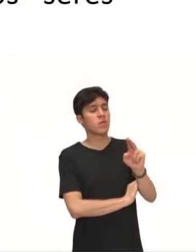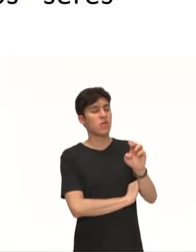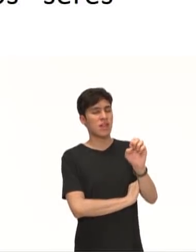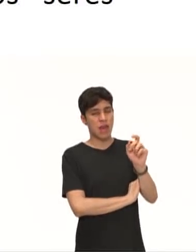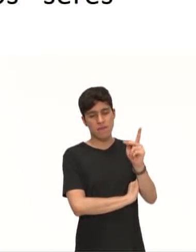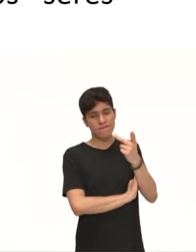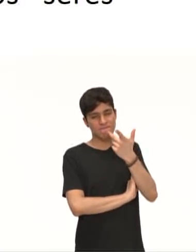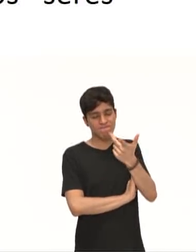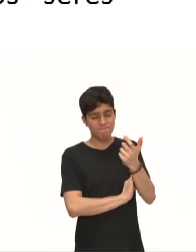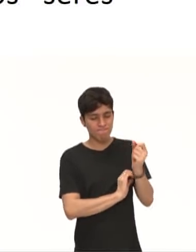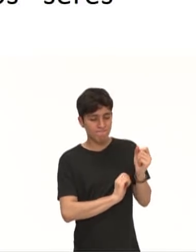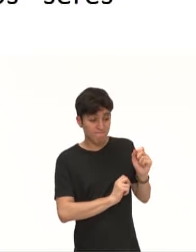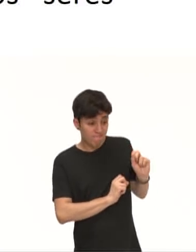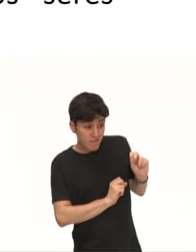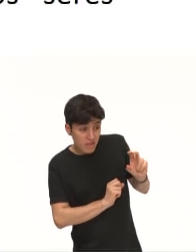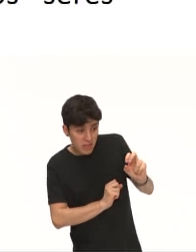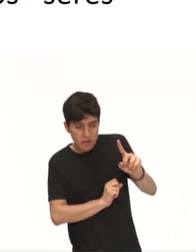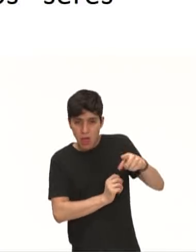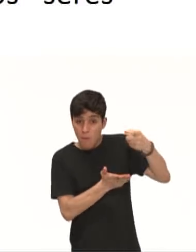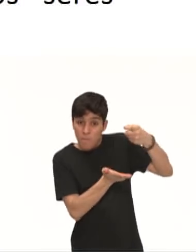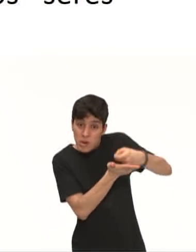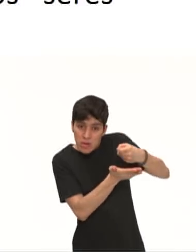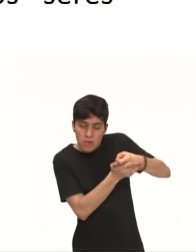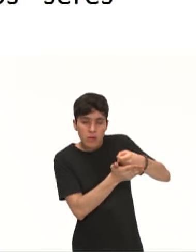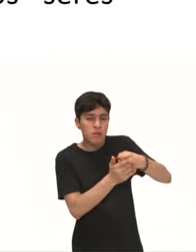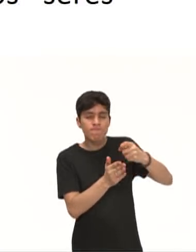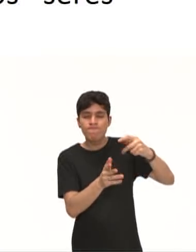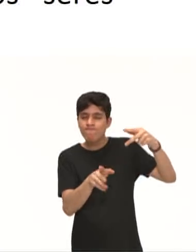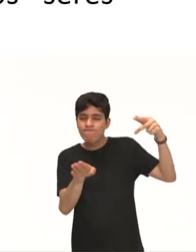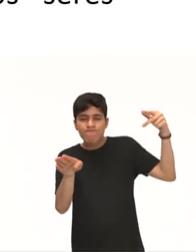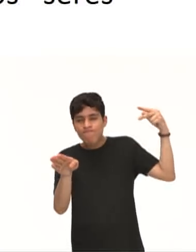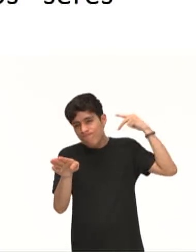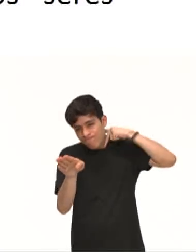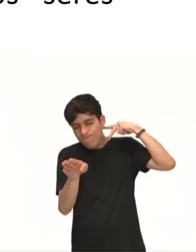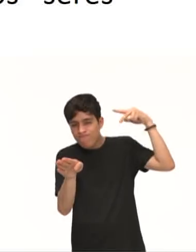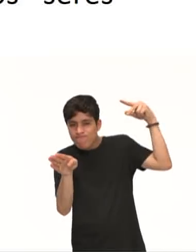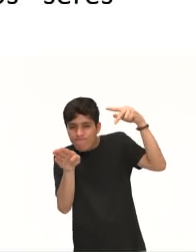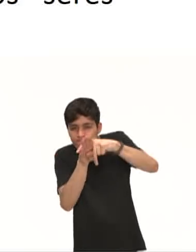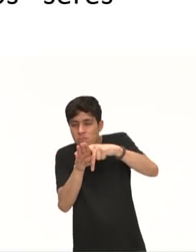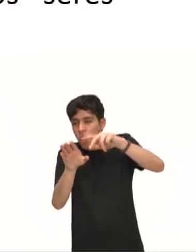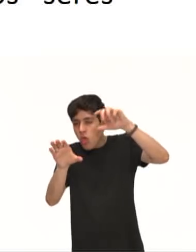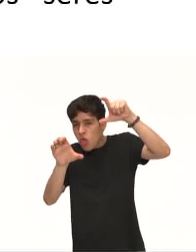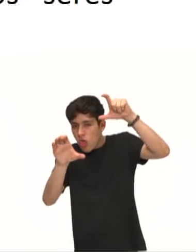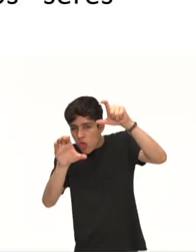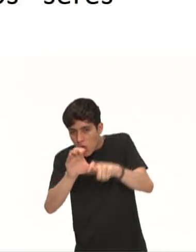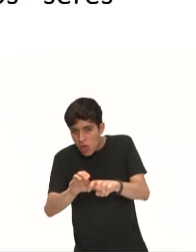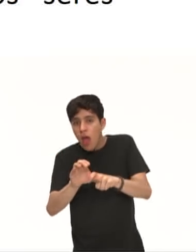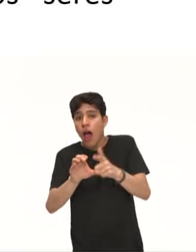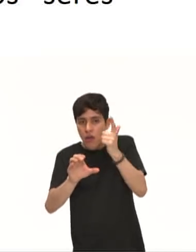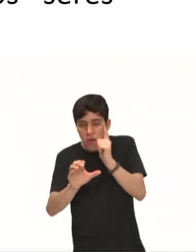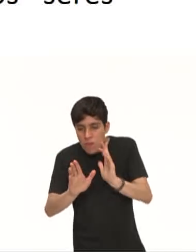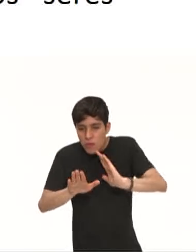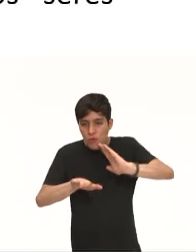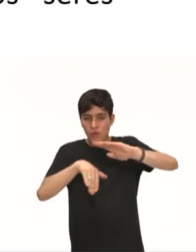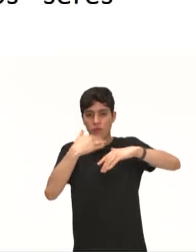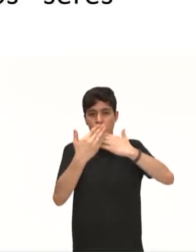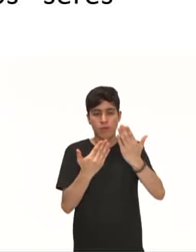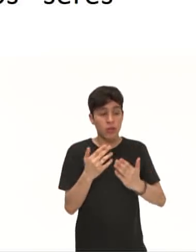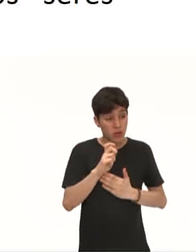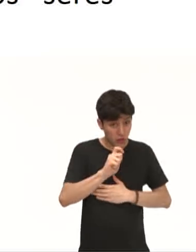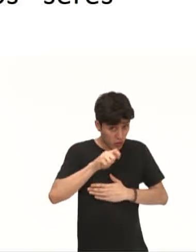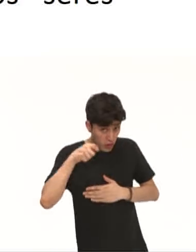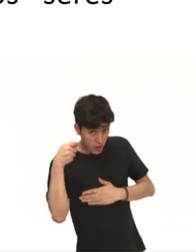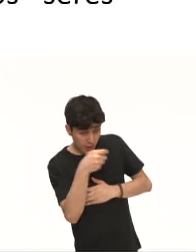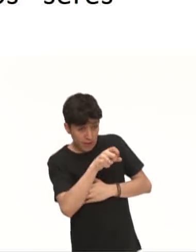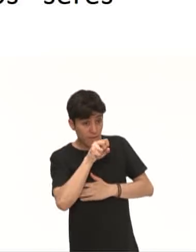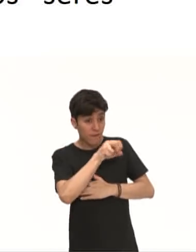vírus são organismos obrigatoriamente parasitas, uma vez que só se reproduzem quando no interior de seus hospedeiros. Sobre os vírus,